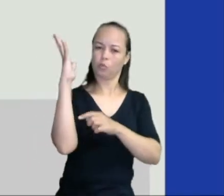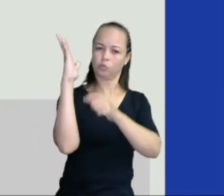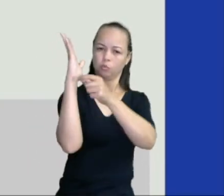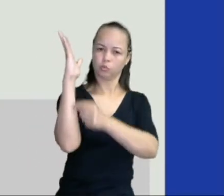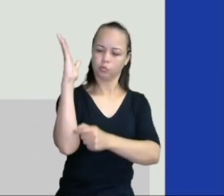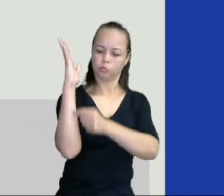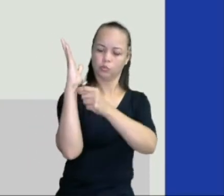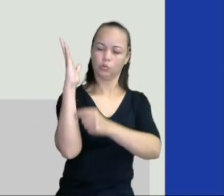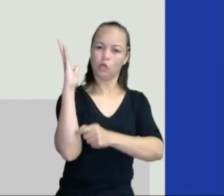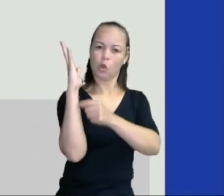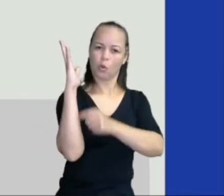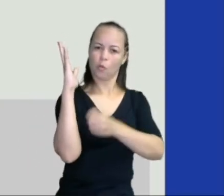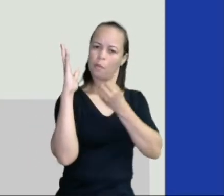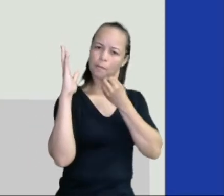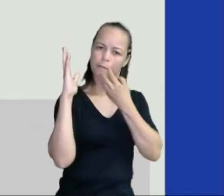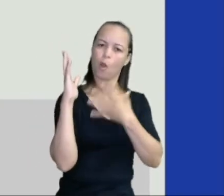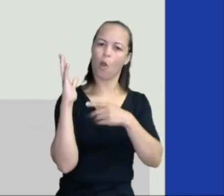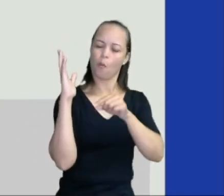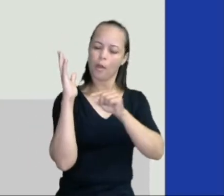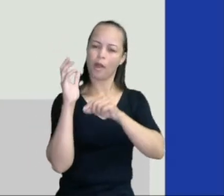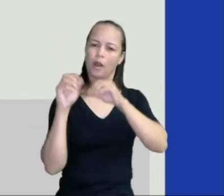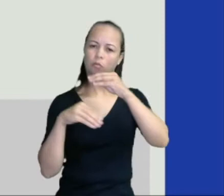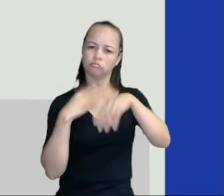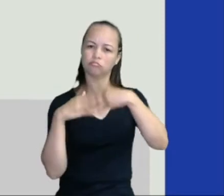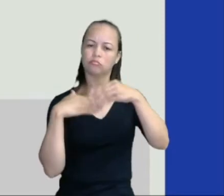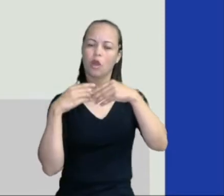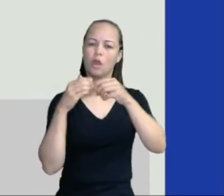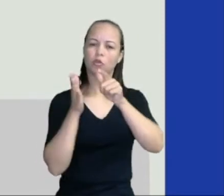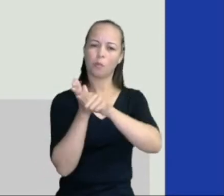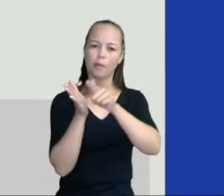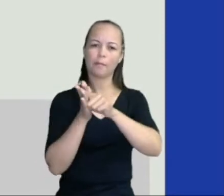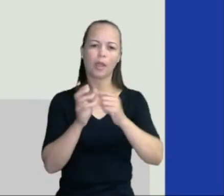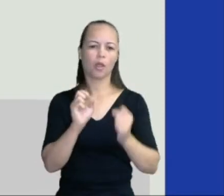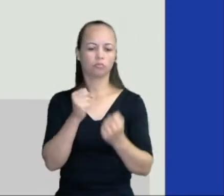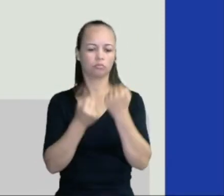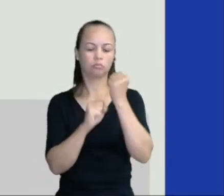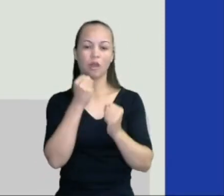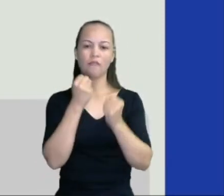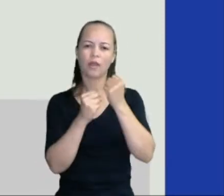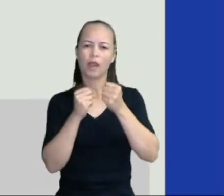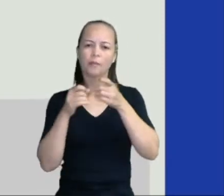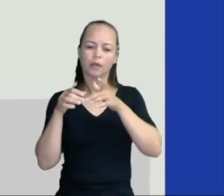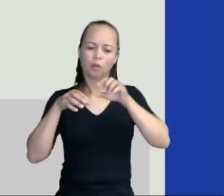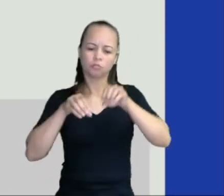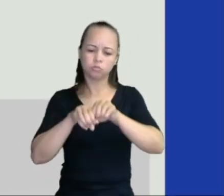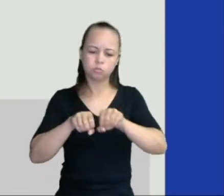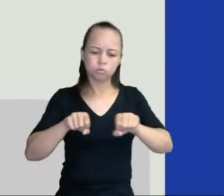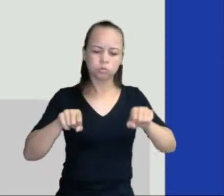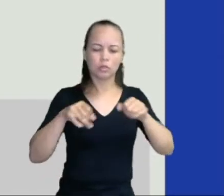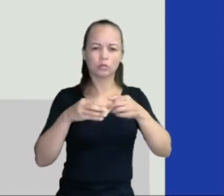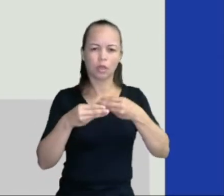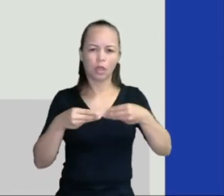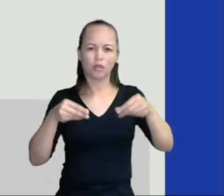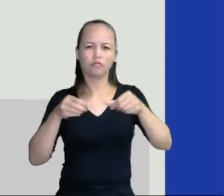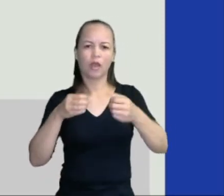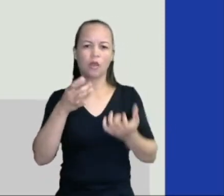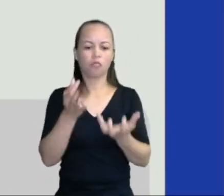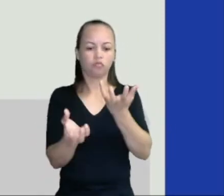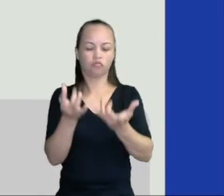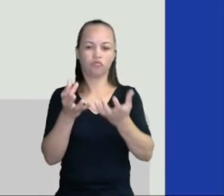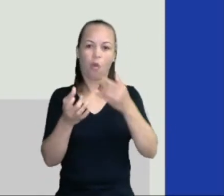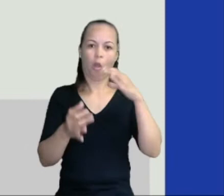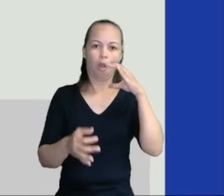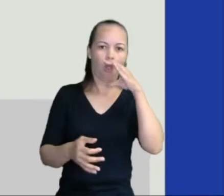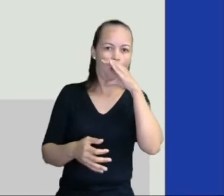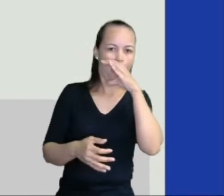a fabricação do papel. São levados às fábricas, são triturados em pedaços pequenos, vai a um forno